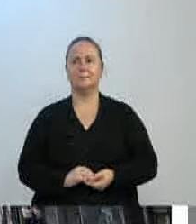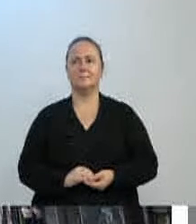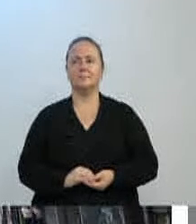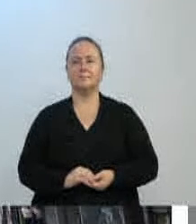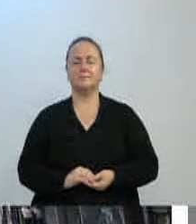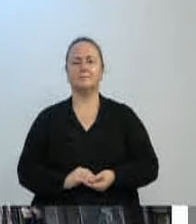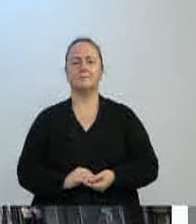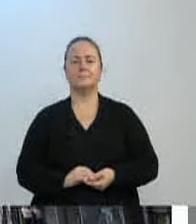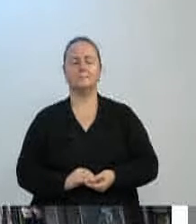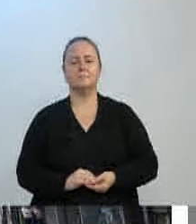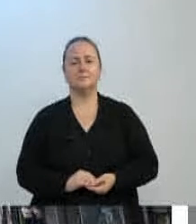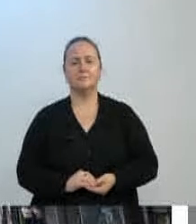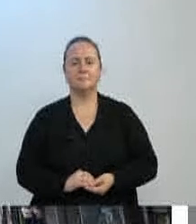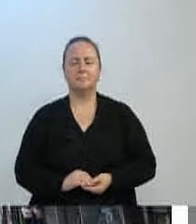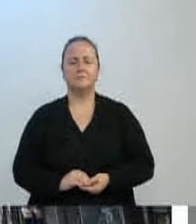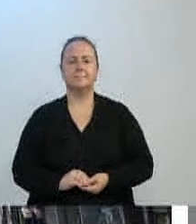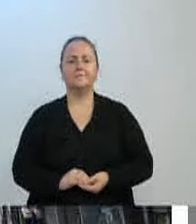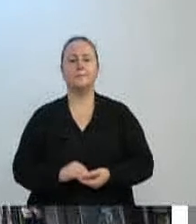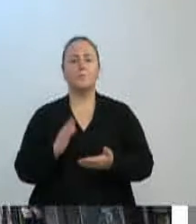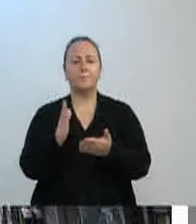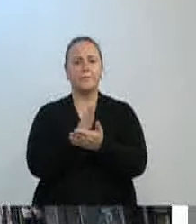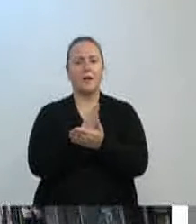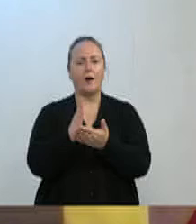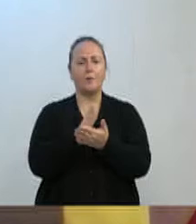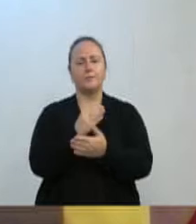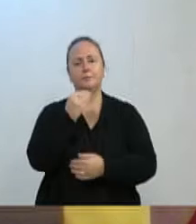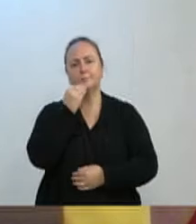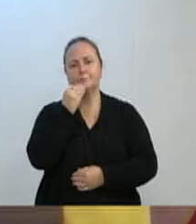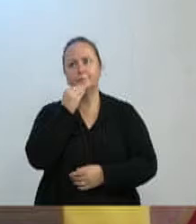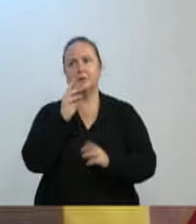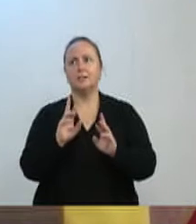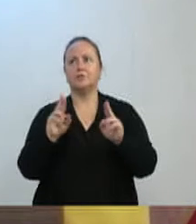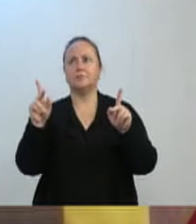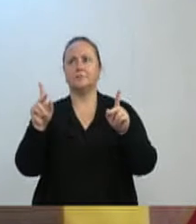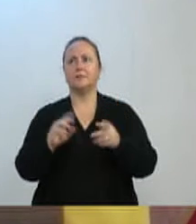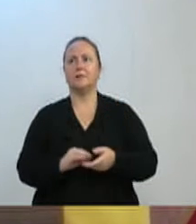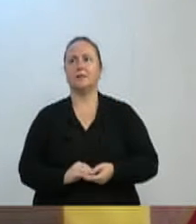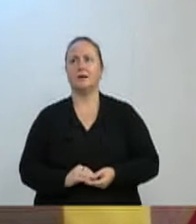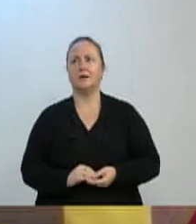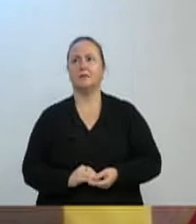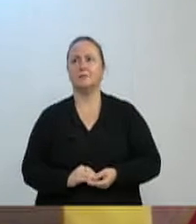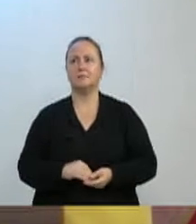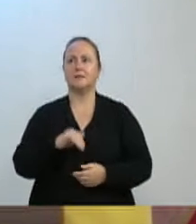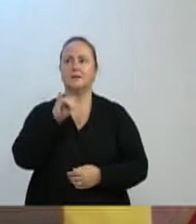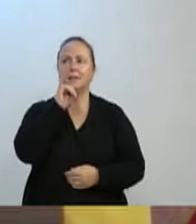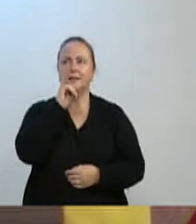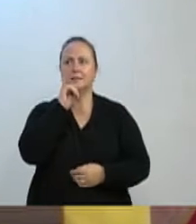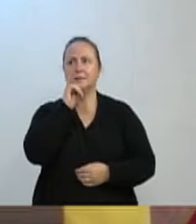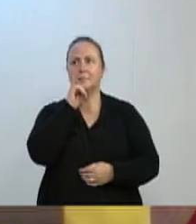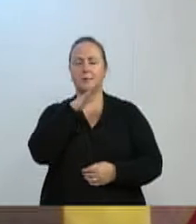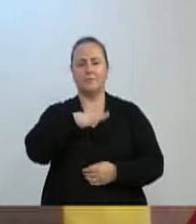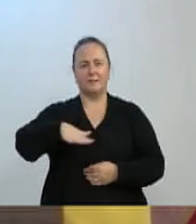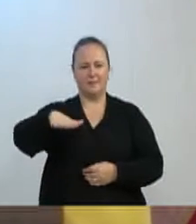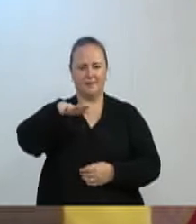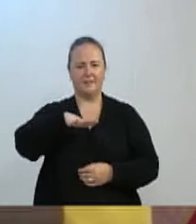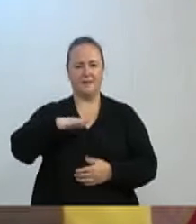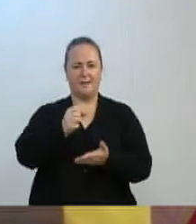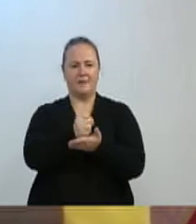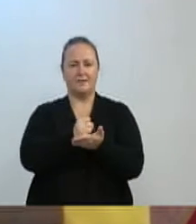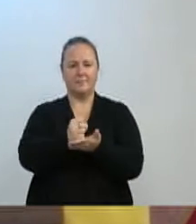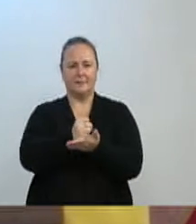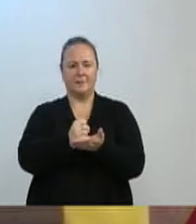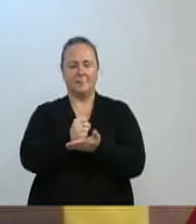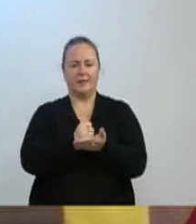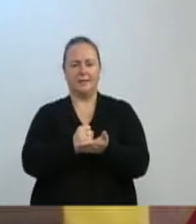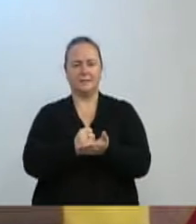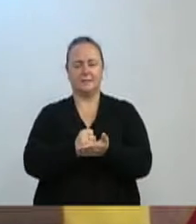Algumas situações assim são bem diferentes, como naquela região ali da Drogaria Catarinense, ali na Rua